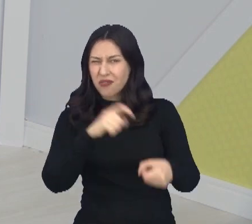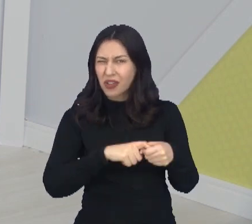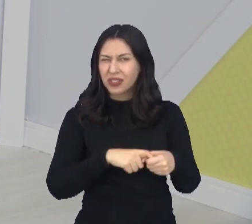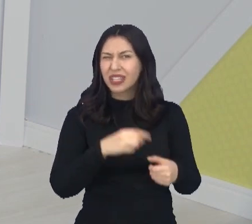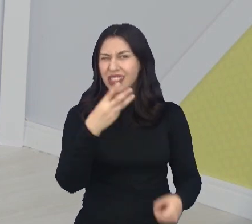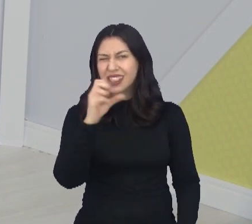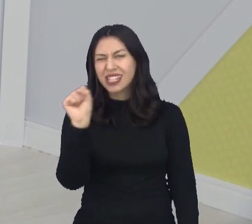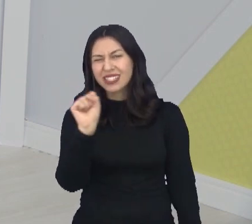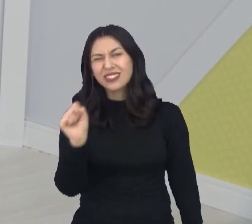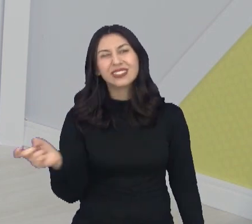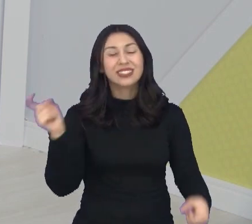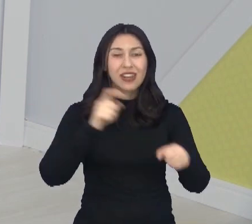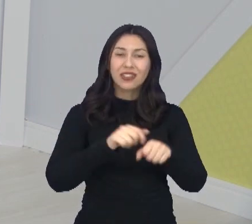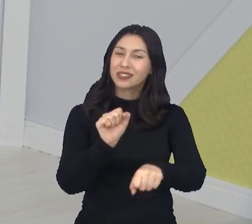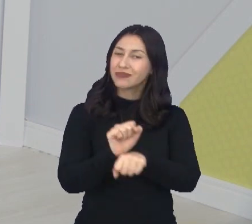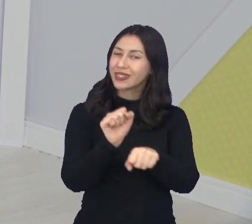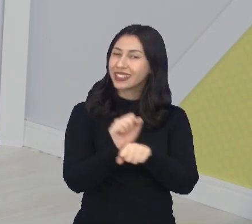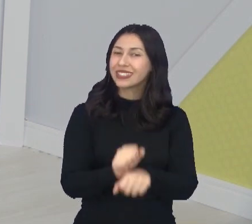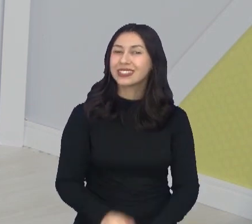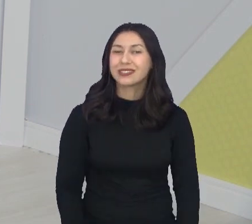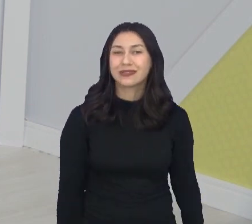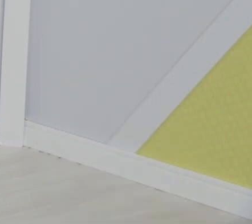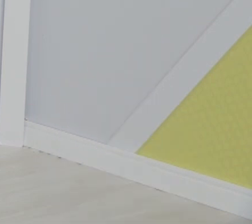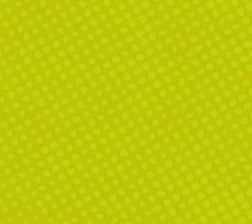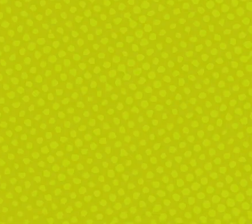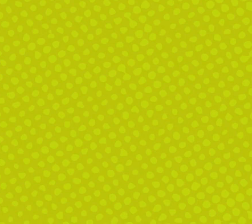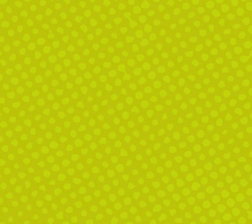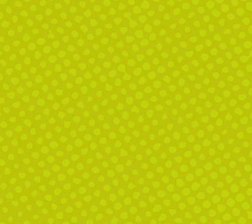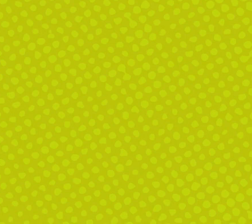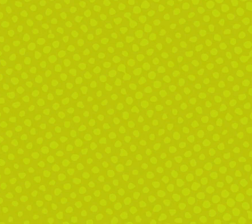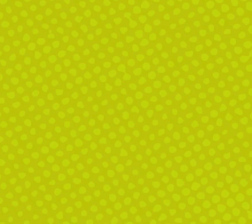segundinhos, a gente está de volta, não sai daí, já voltamos.